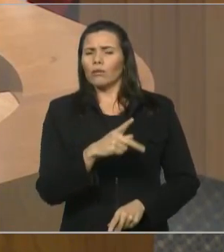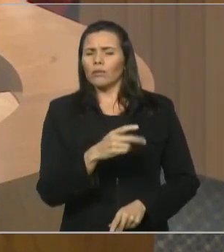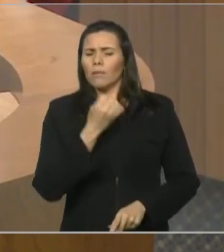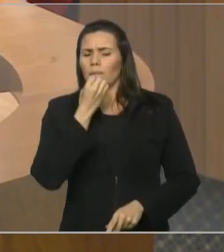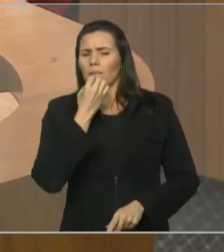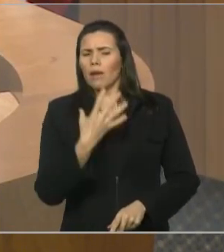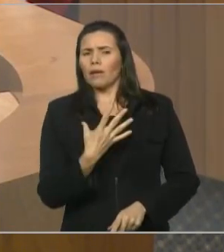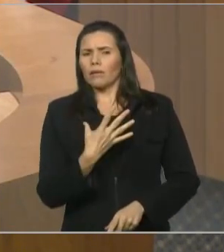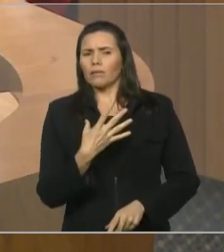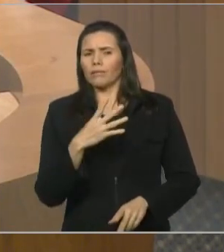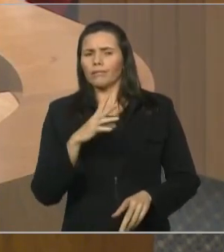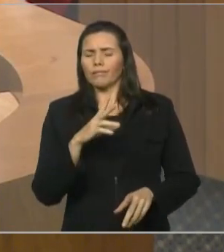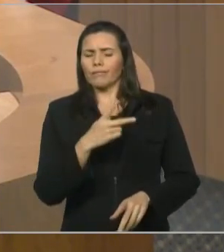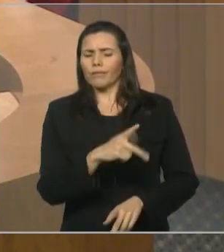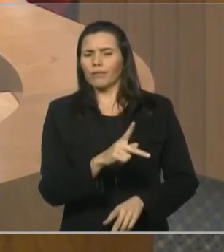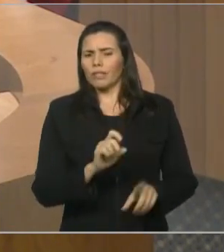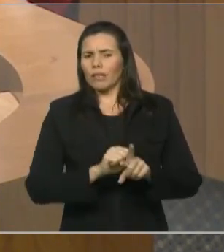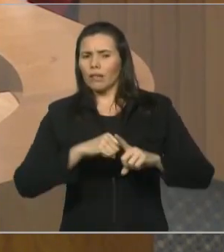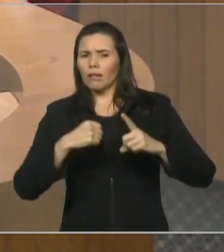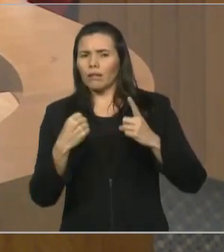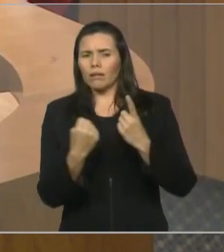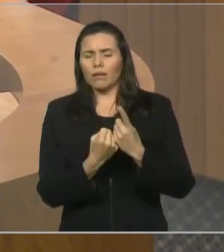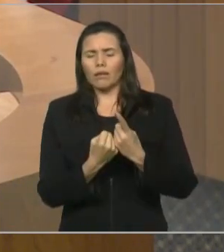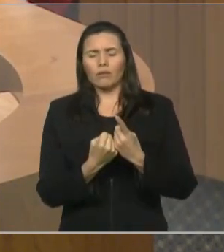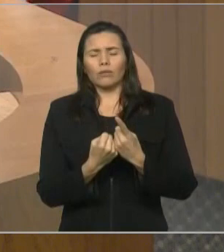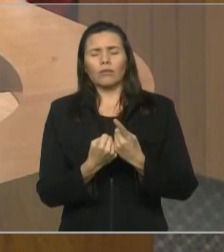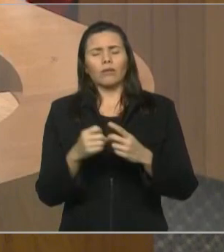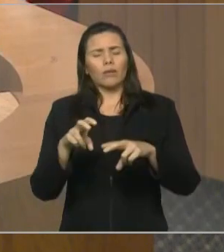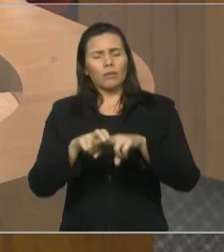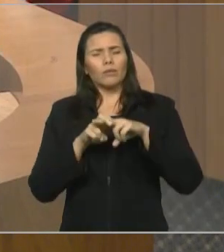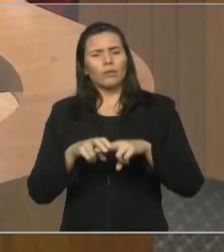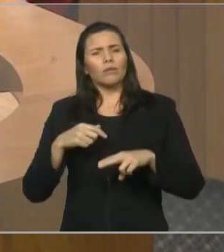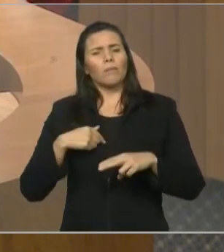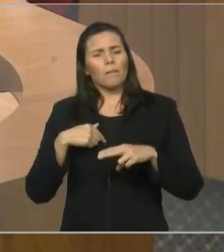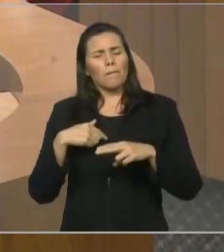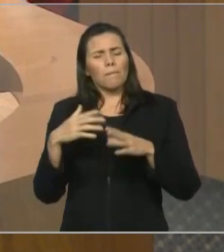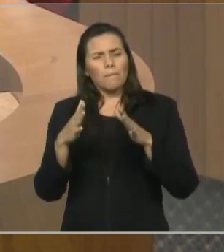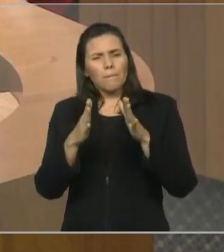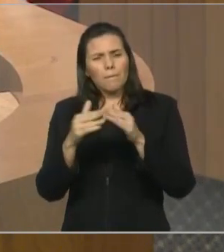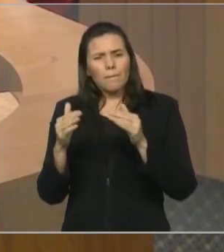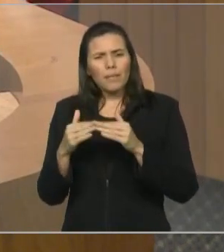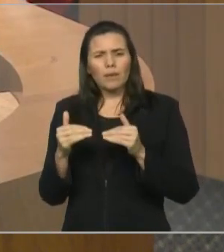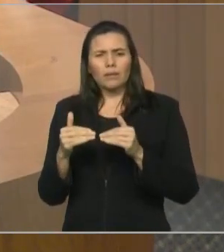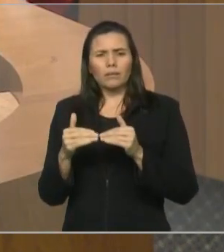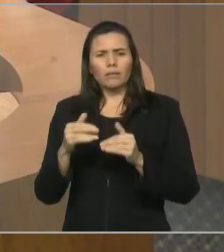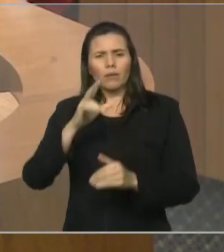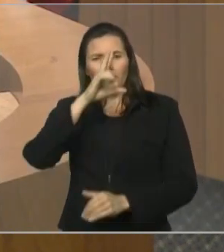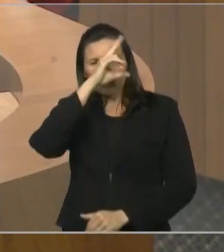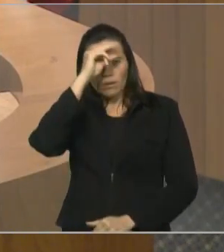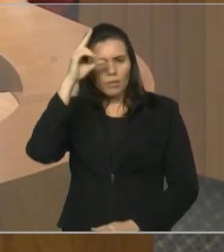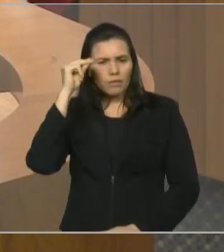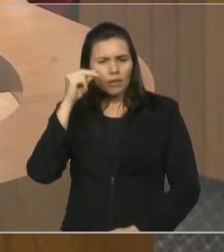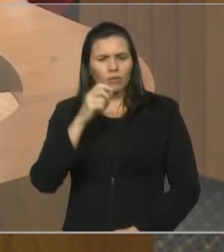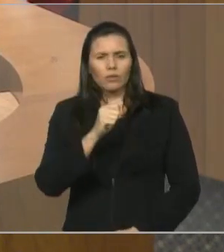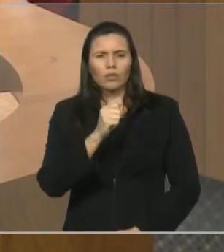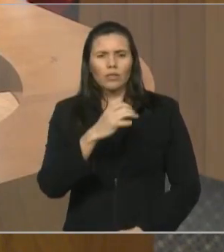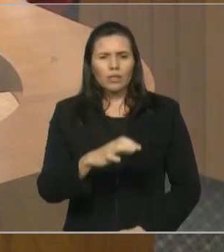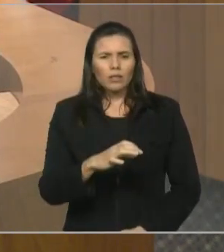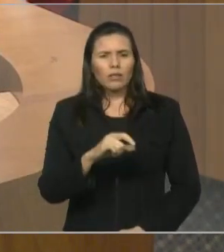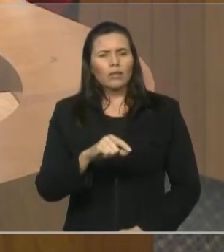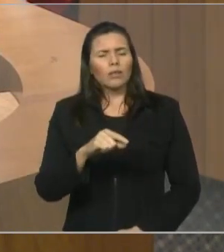desta casa ao prefeito de Açailândia que acate o pleito